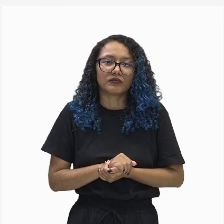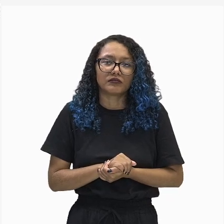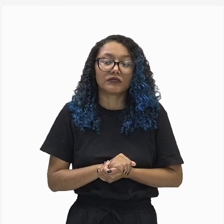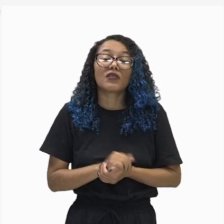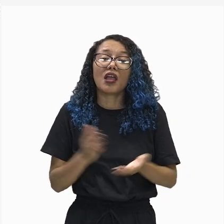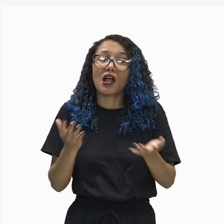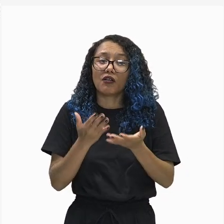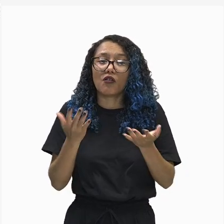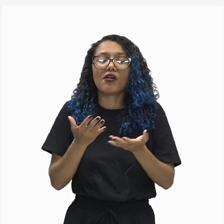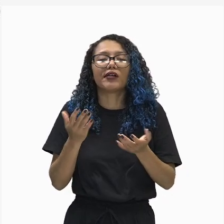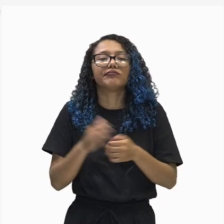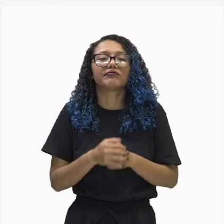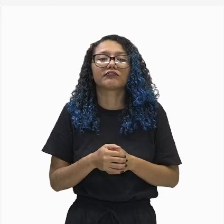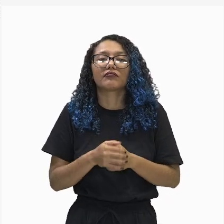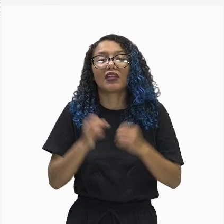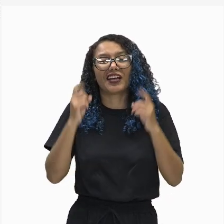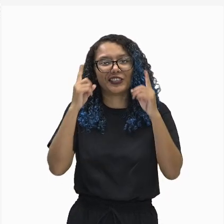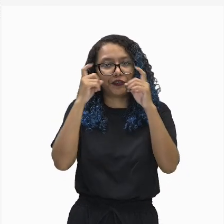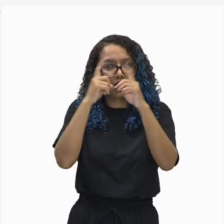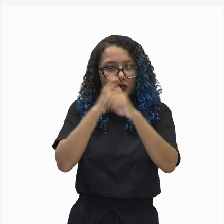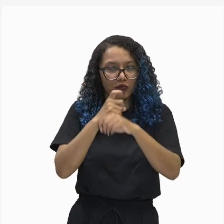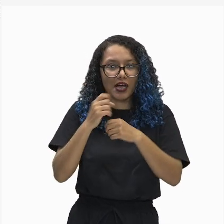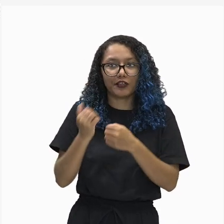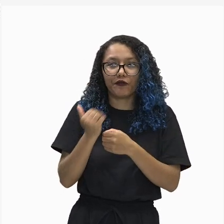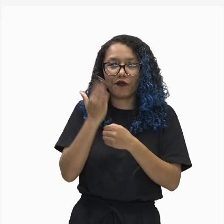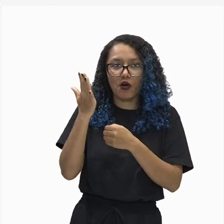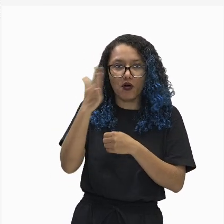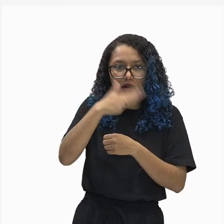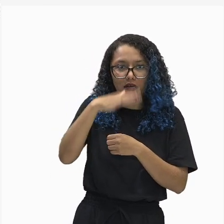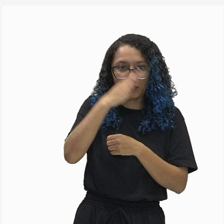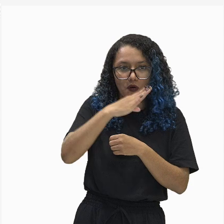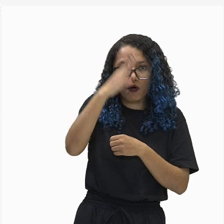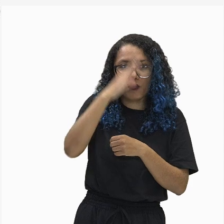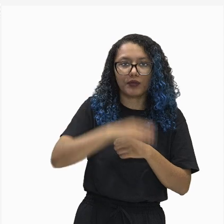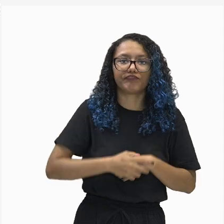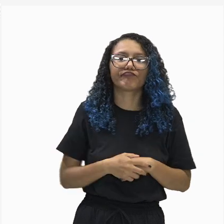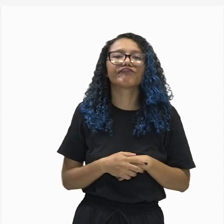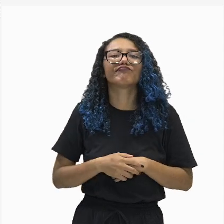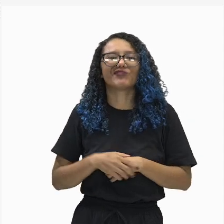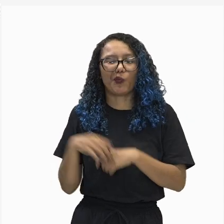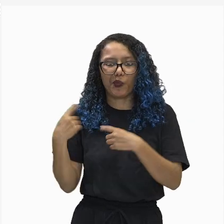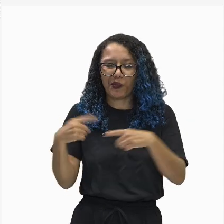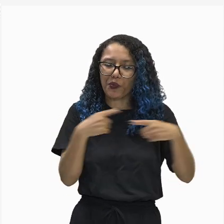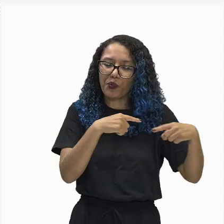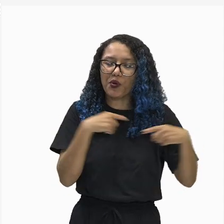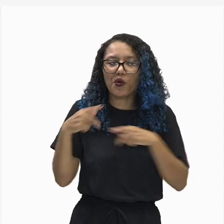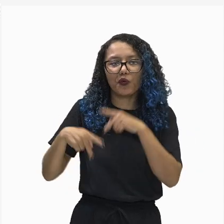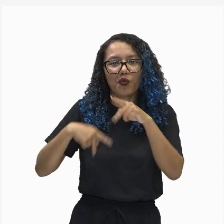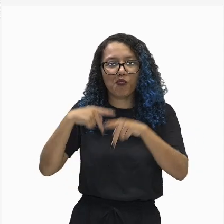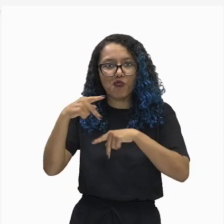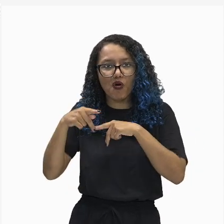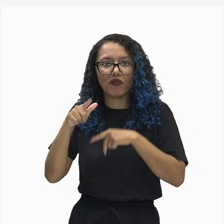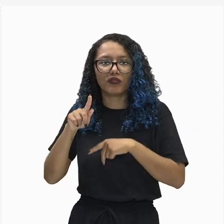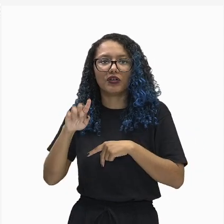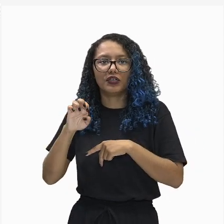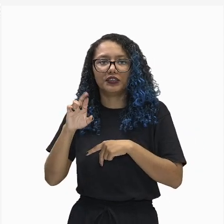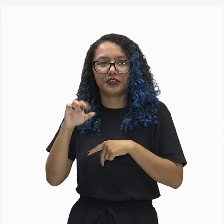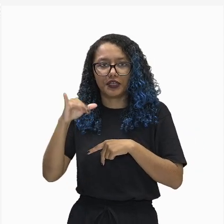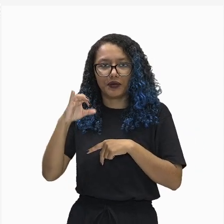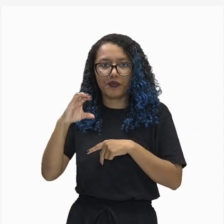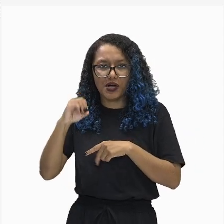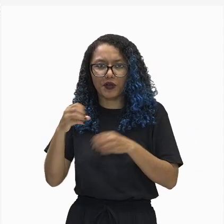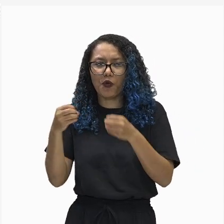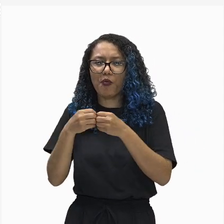então, externas. A intensificação dos conflitos com os povos germânicos na região fronteiriça dos rios Reno